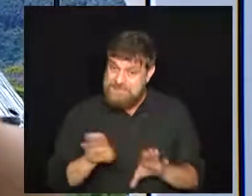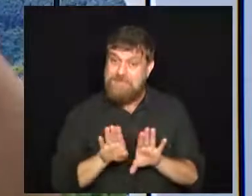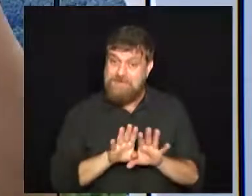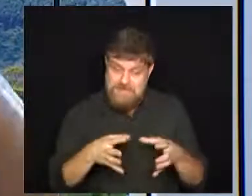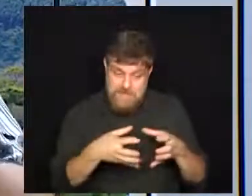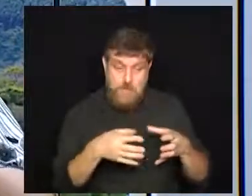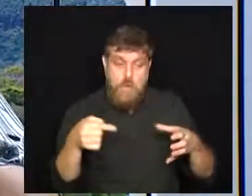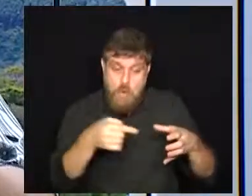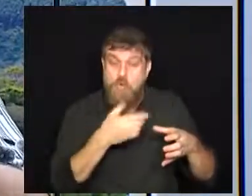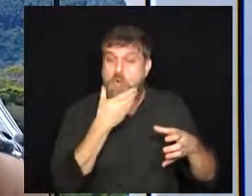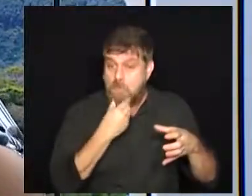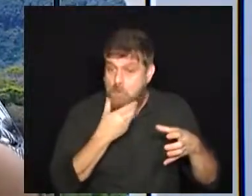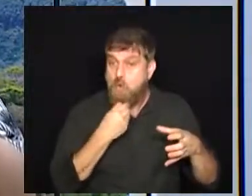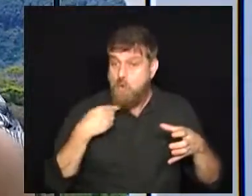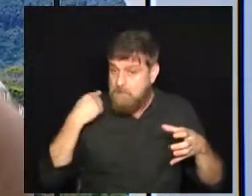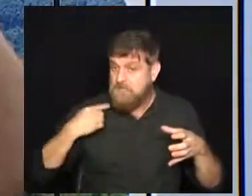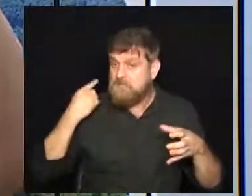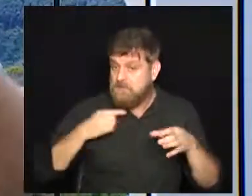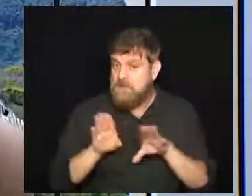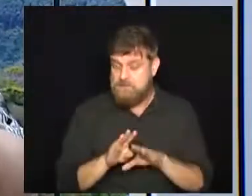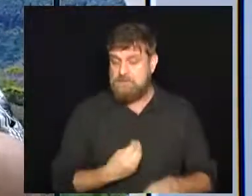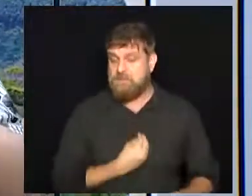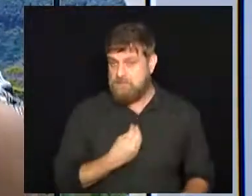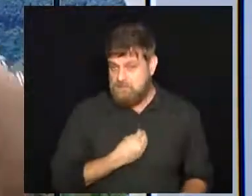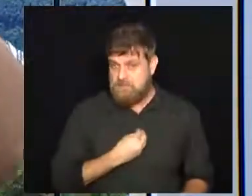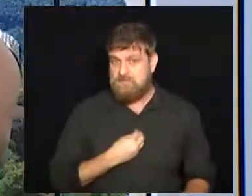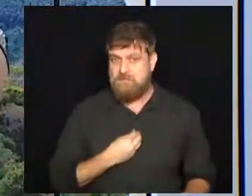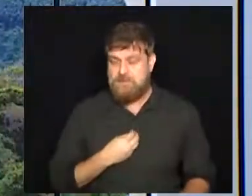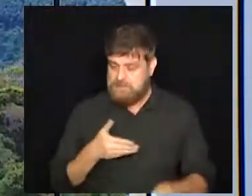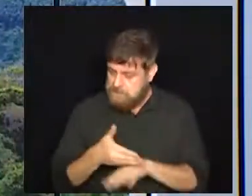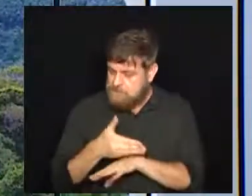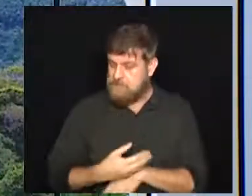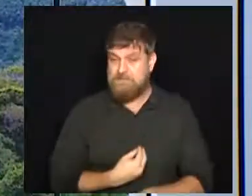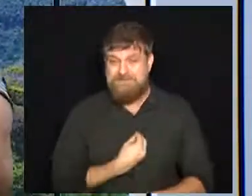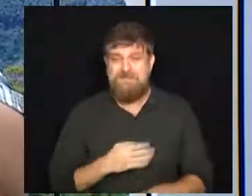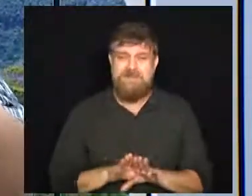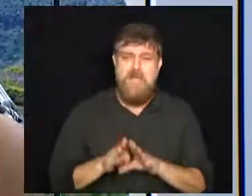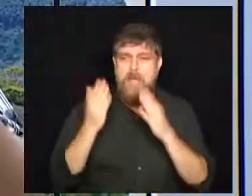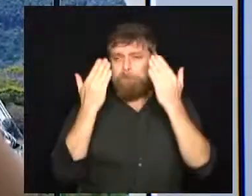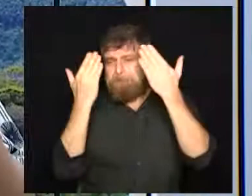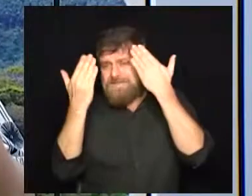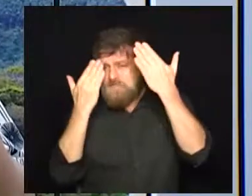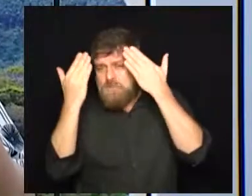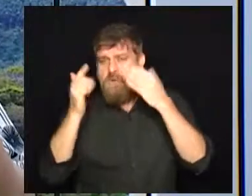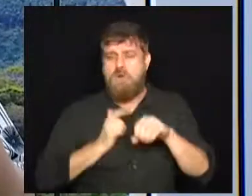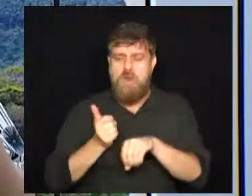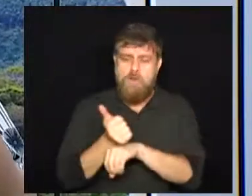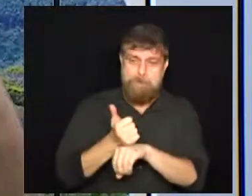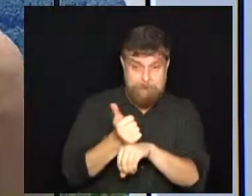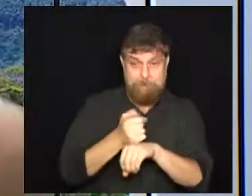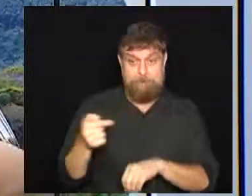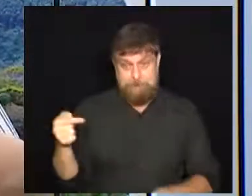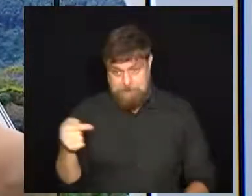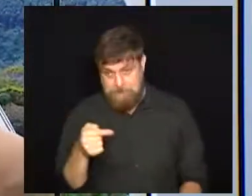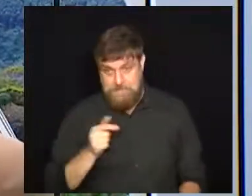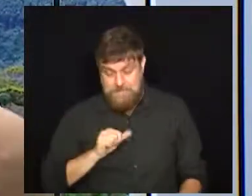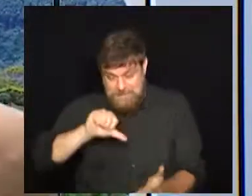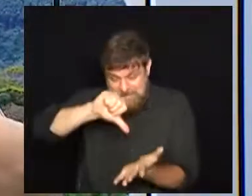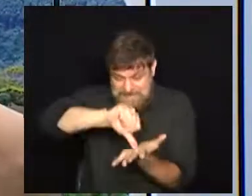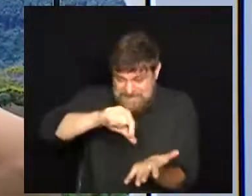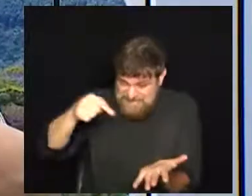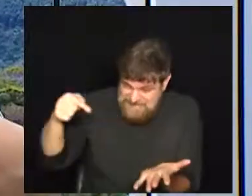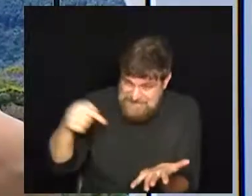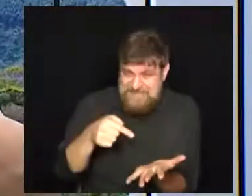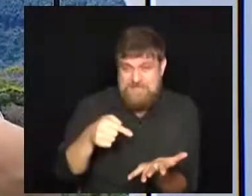defensivos da causa da mulher, que também estarão participando, vão ter psicólogos. Então eu acredito que esse centro, ele